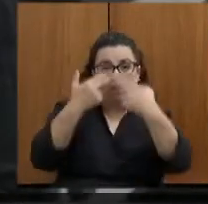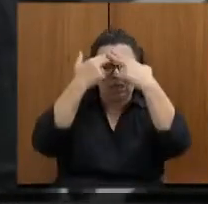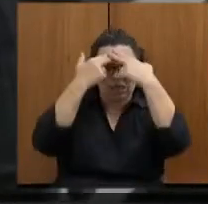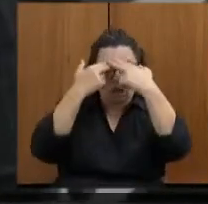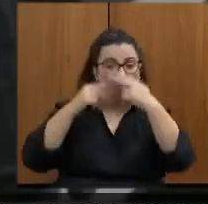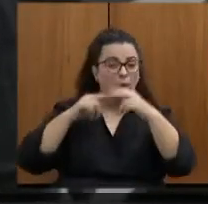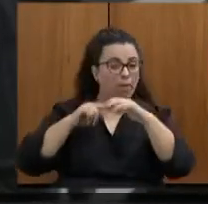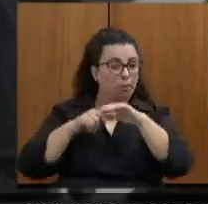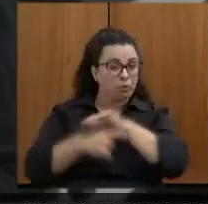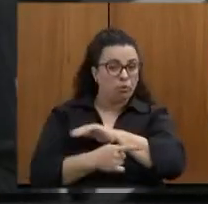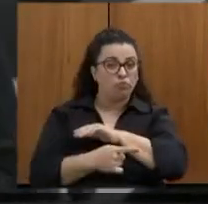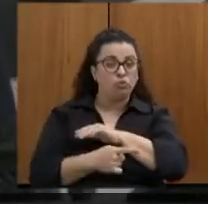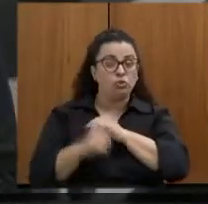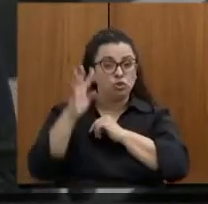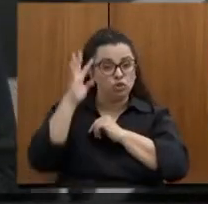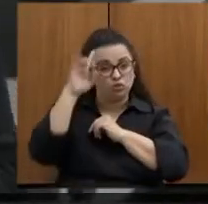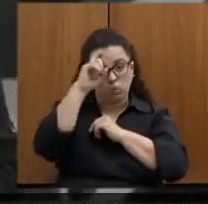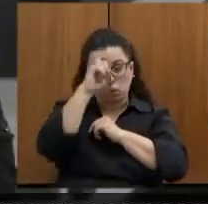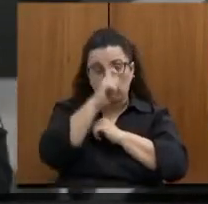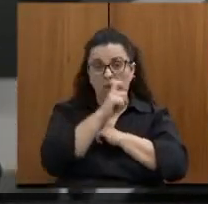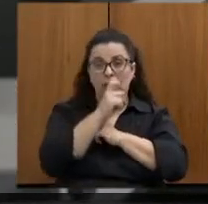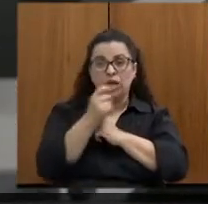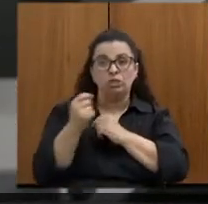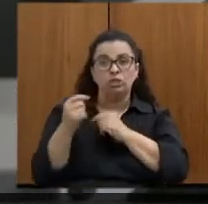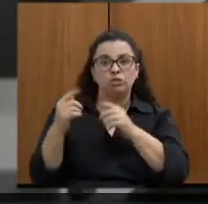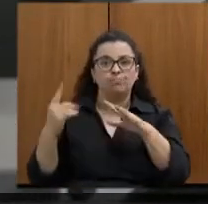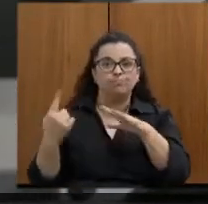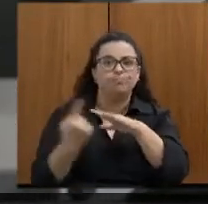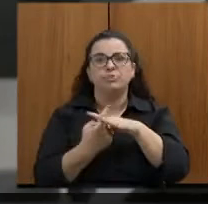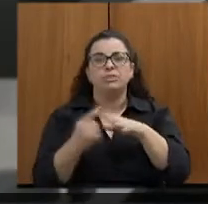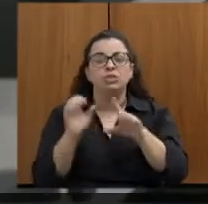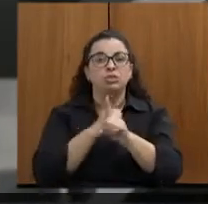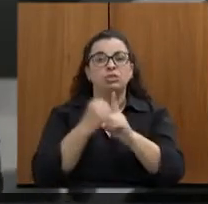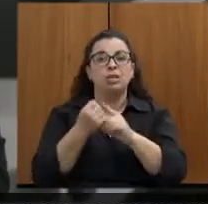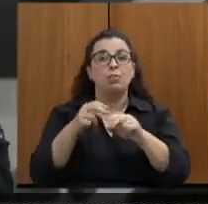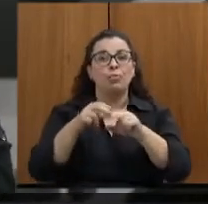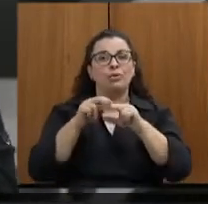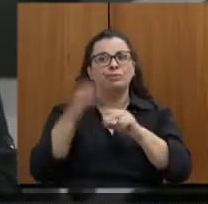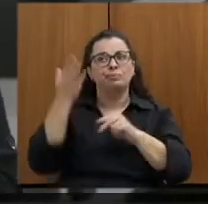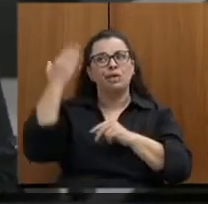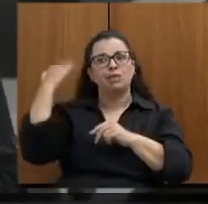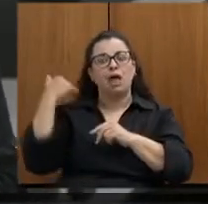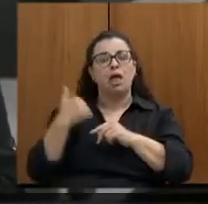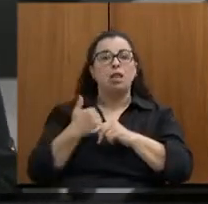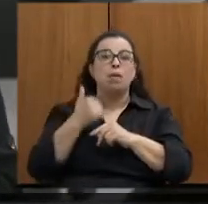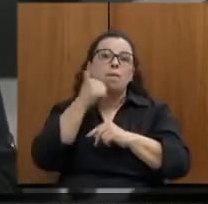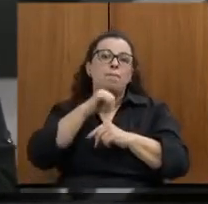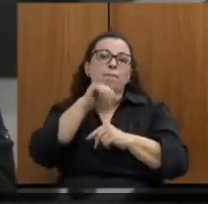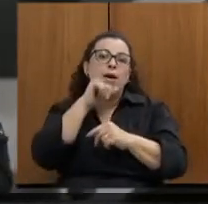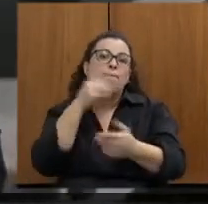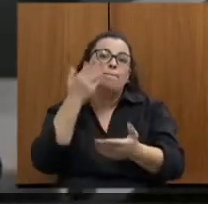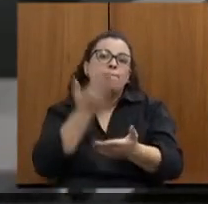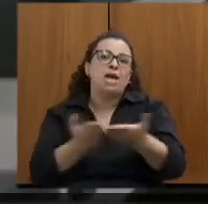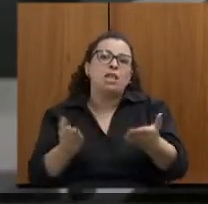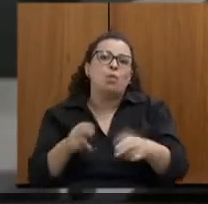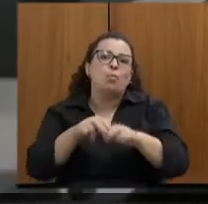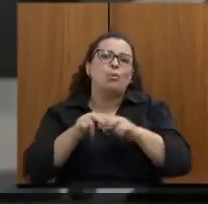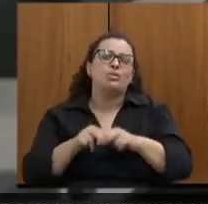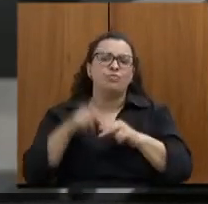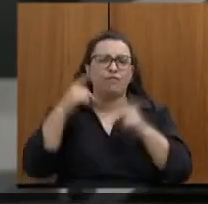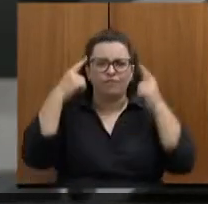de se integrar na sociedade a partir da perda trágica de suas mães. Então, eu queria saber se a gente já tem algo nesse sentido, e a